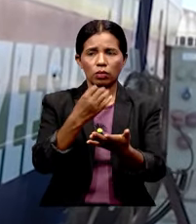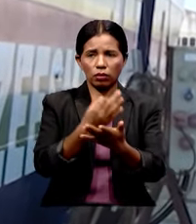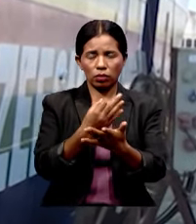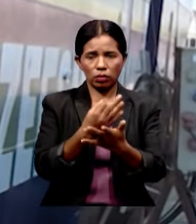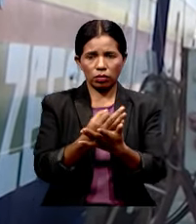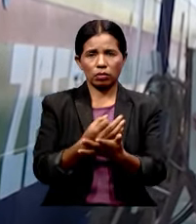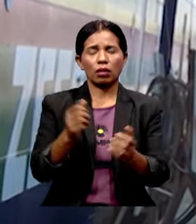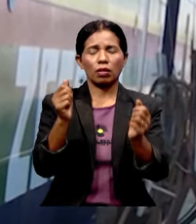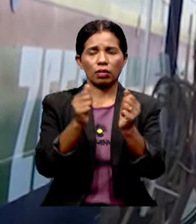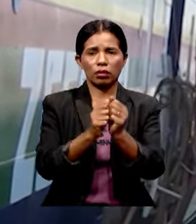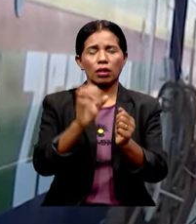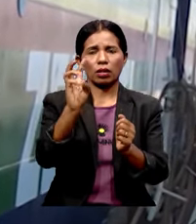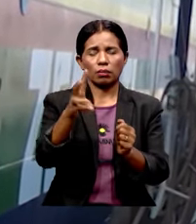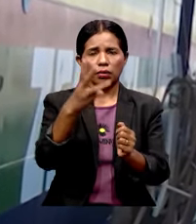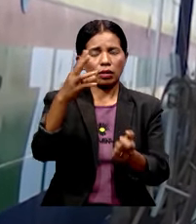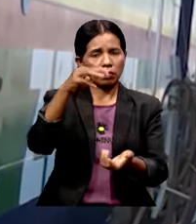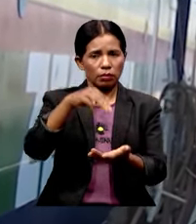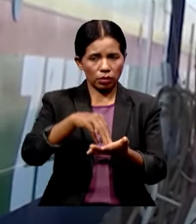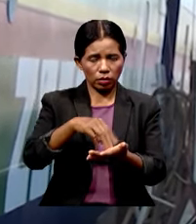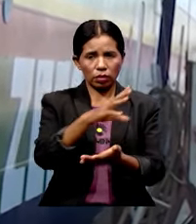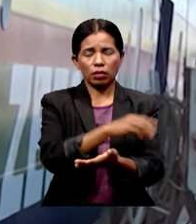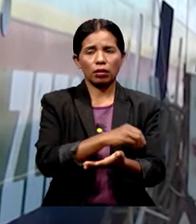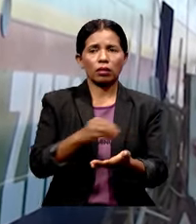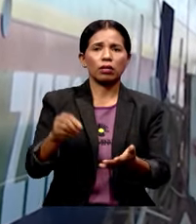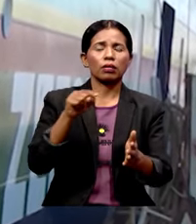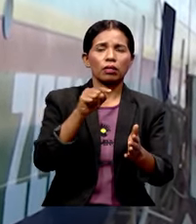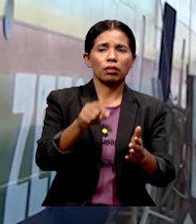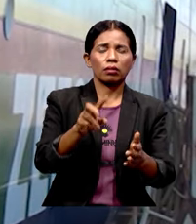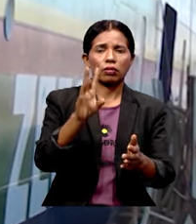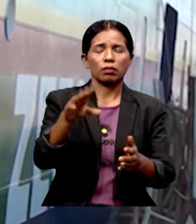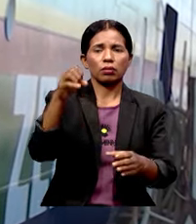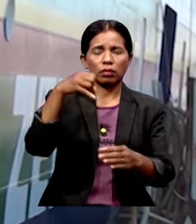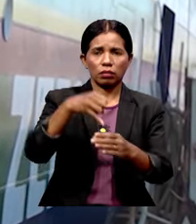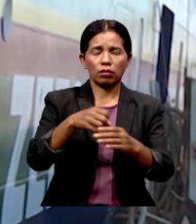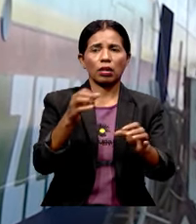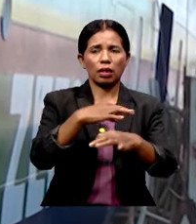orçamento tokon San Lourdes Sinen, inclui tokon rua ba pontões, hori conclui